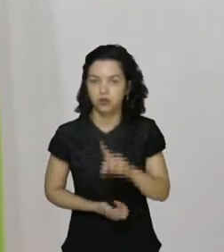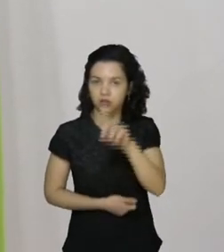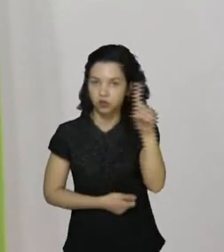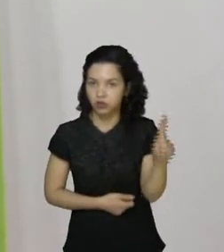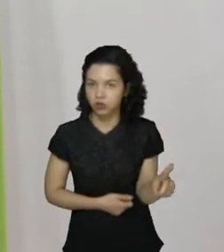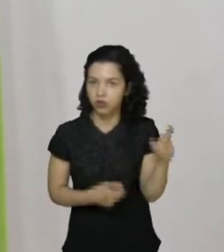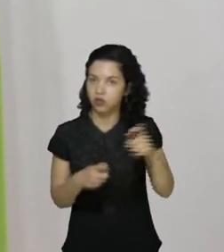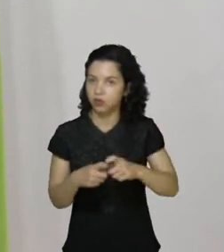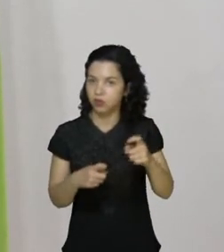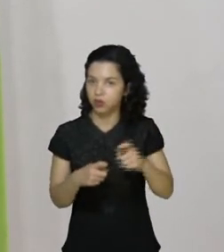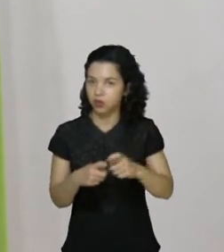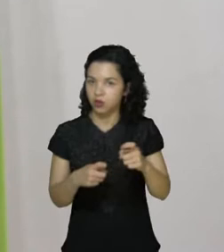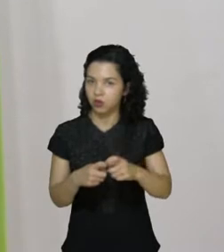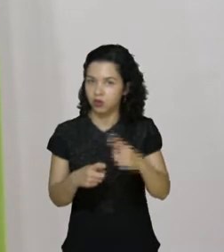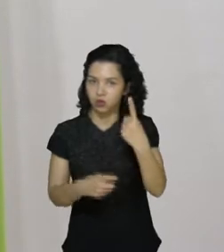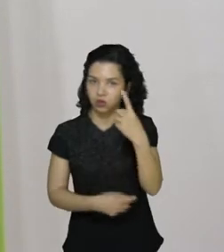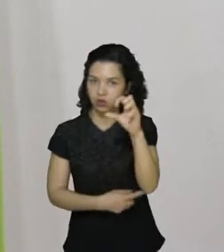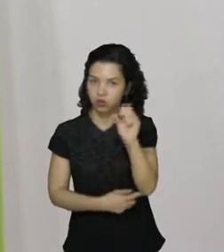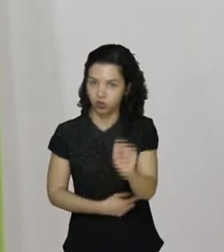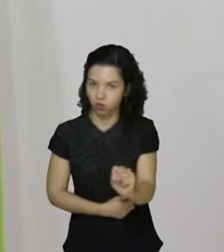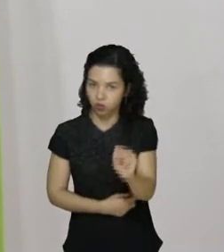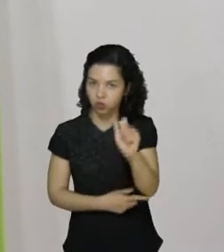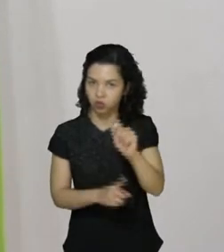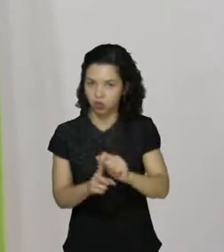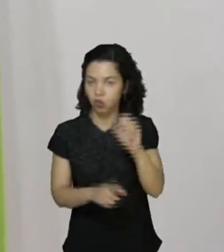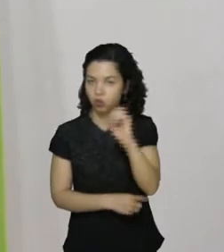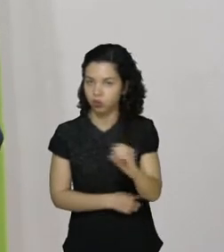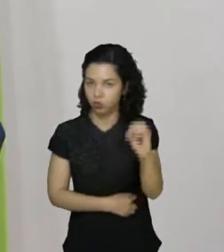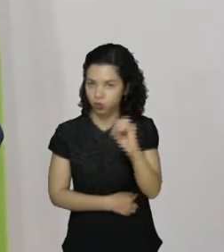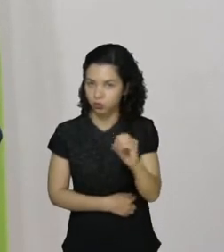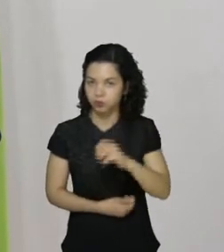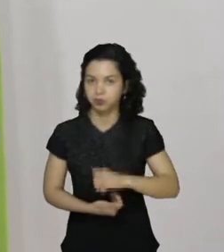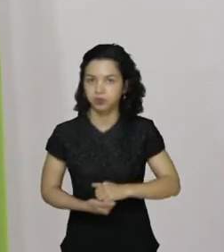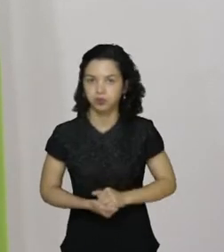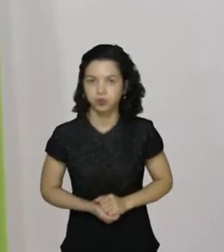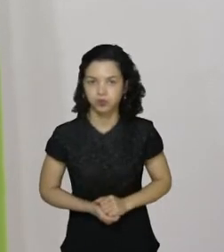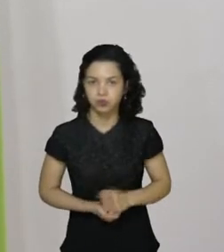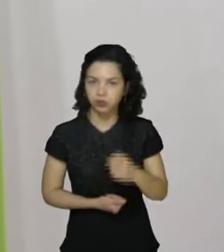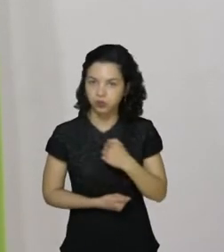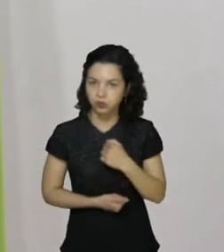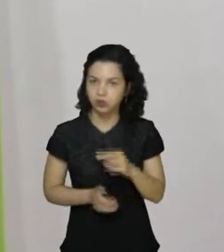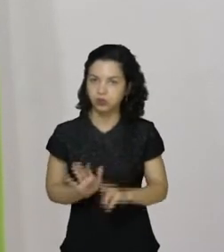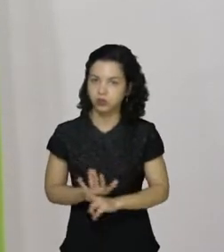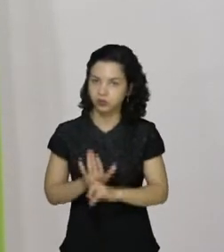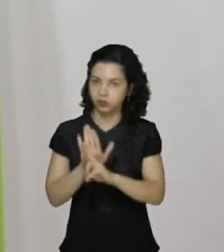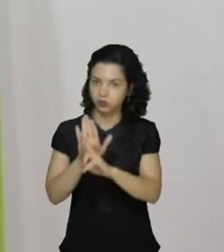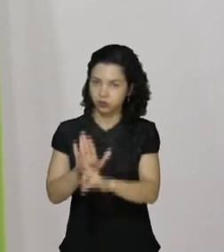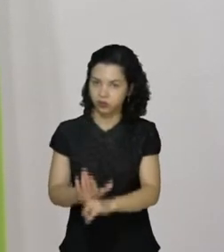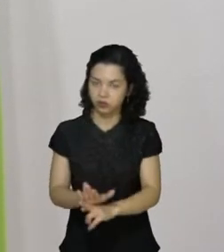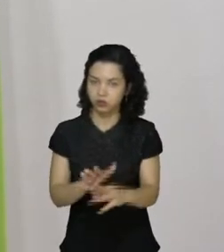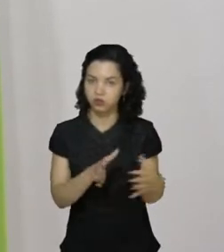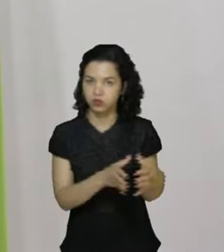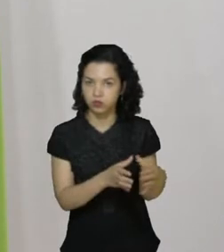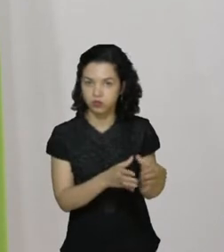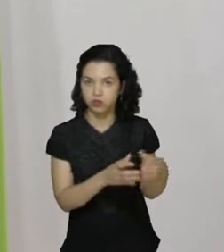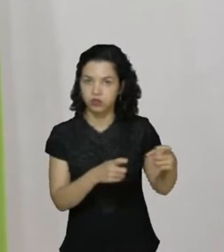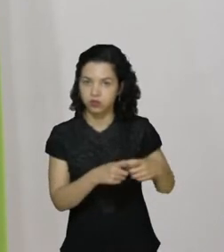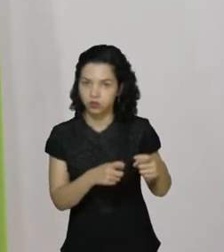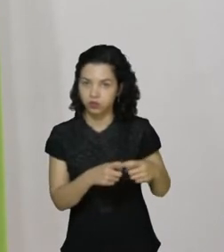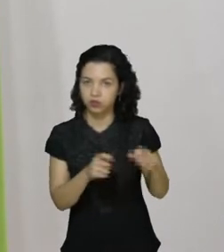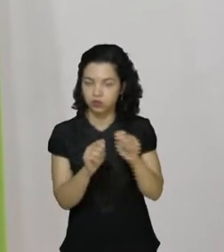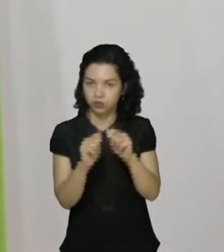dia 18 de outubro. Eu, como representante da classe médica aqui na